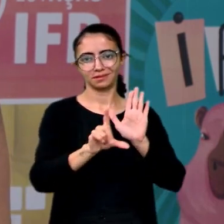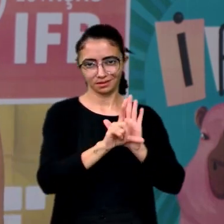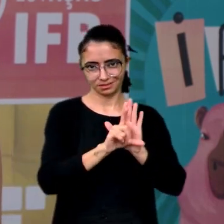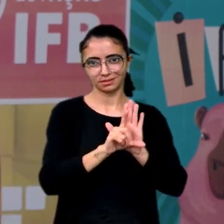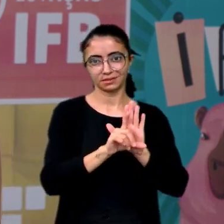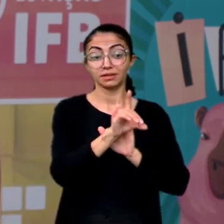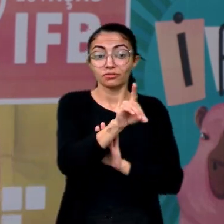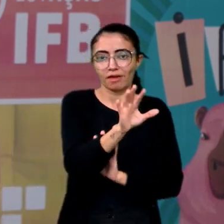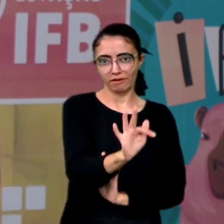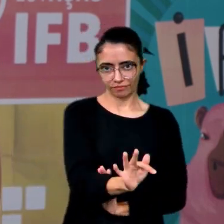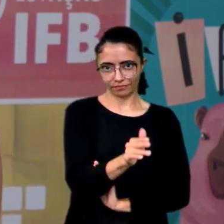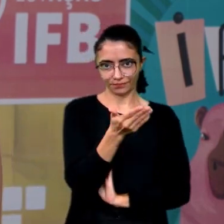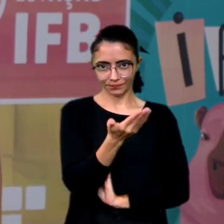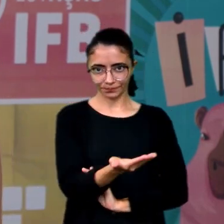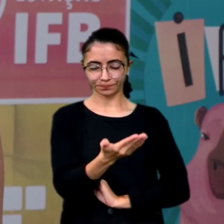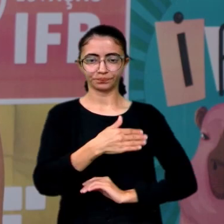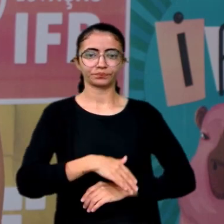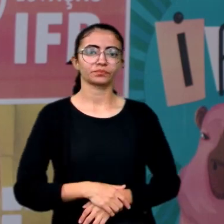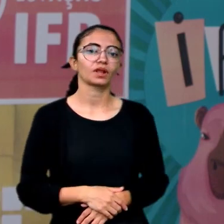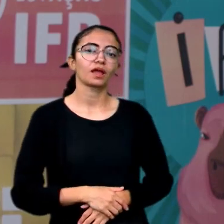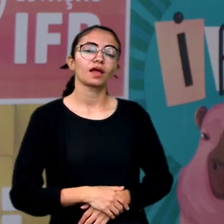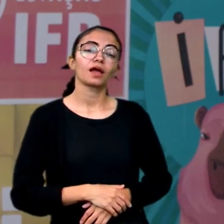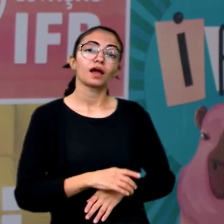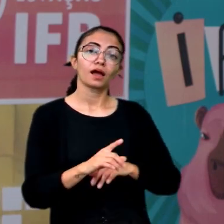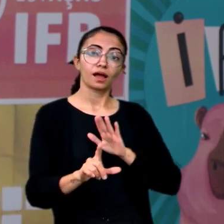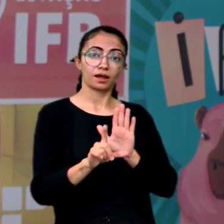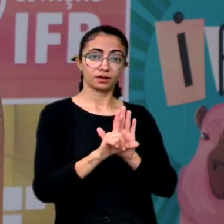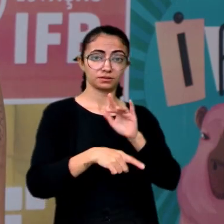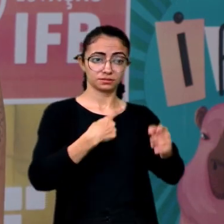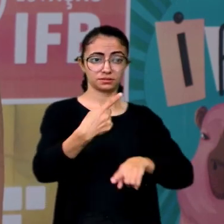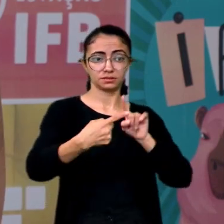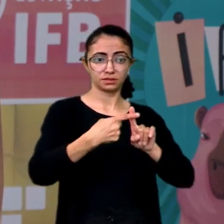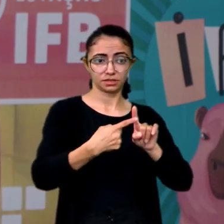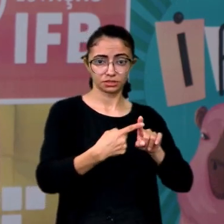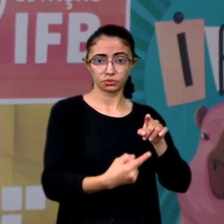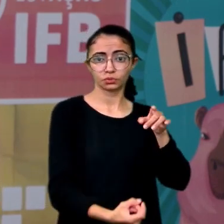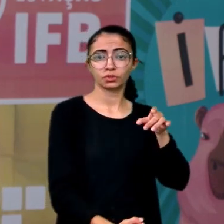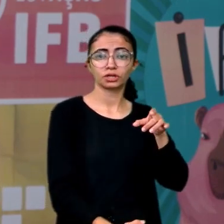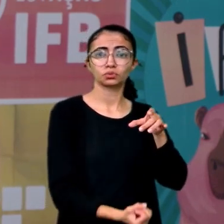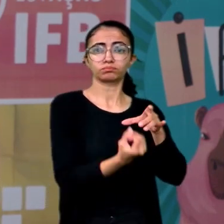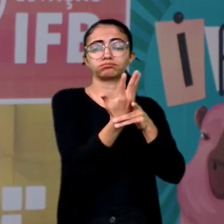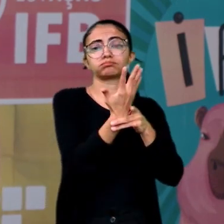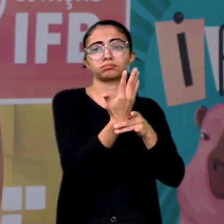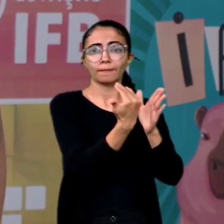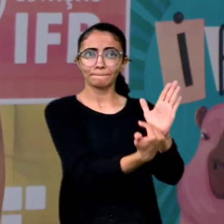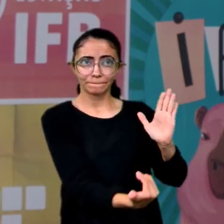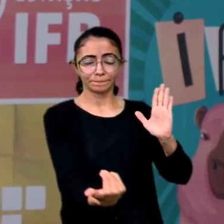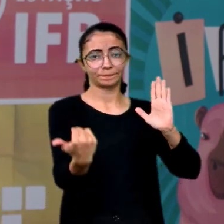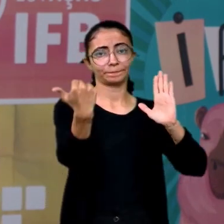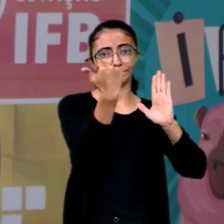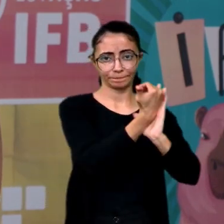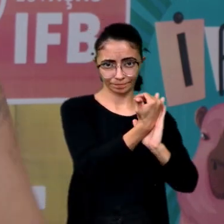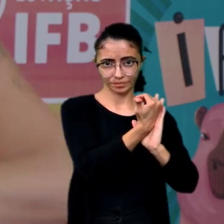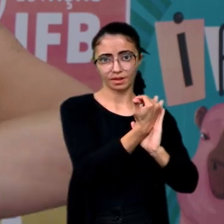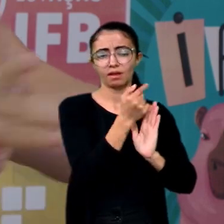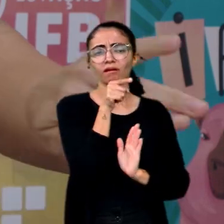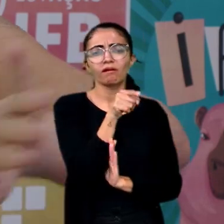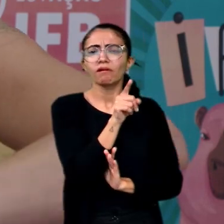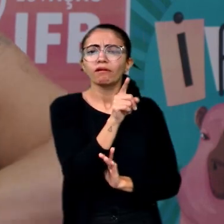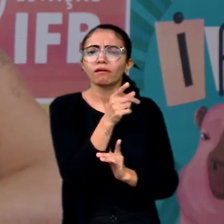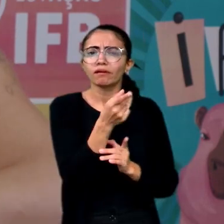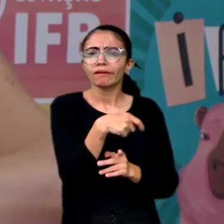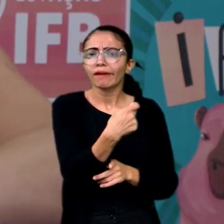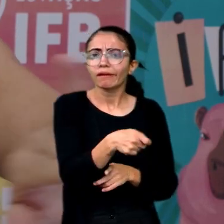distritais. Então a lei dos grandes geradores, ela responsabiliza o grande gerador. Quem é o grande gerador? Qualquer empresa